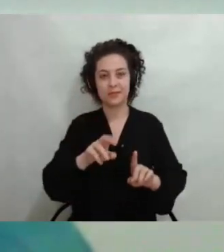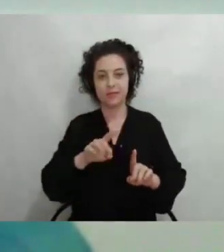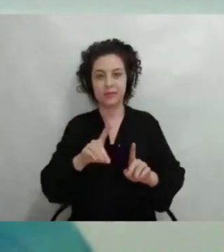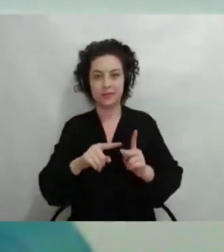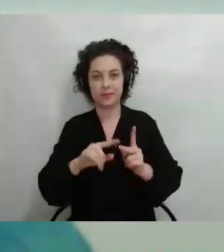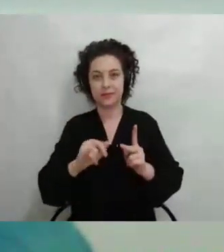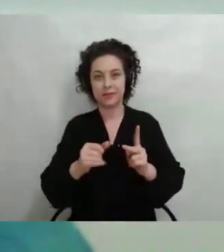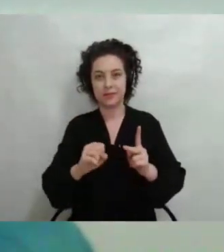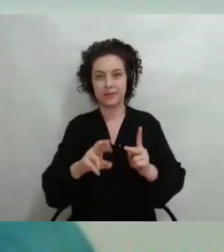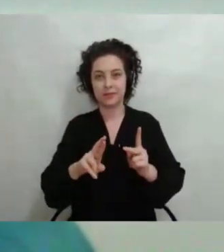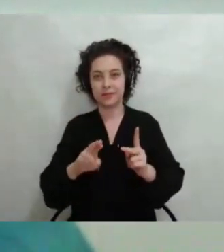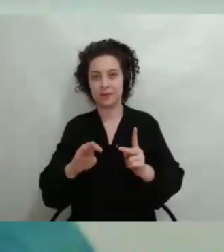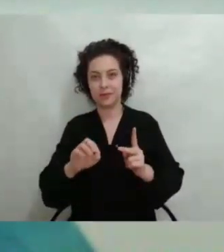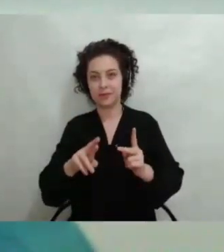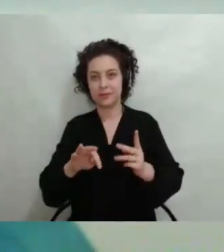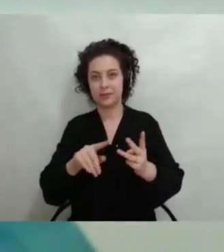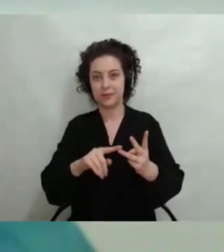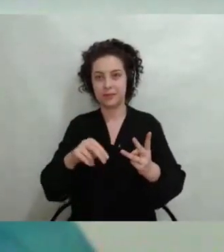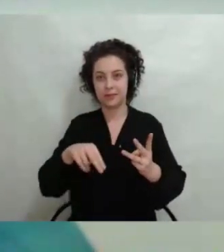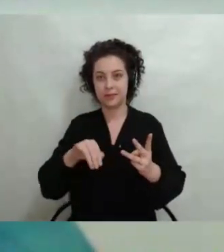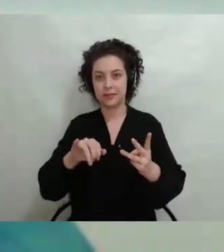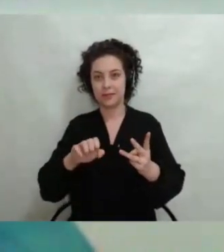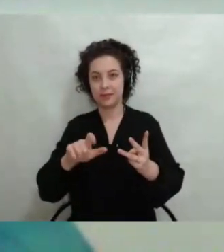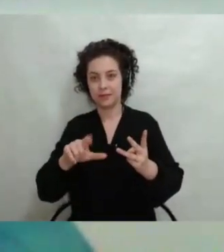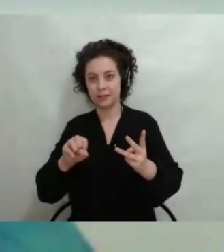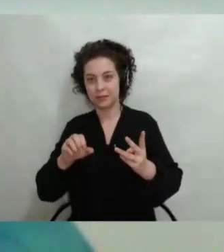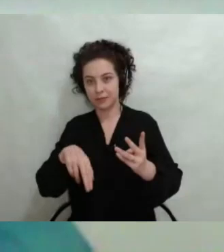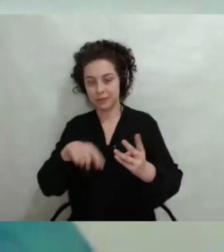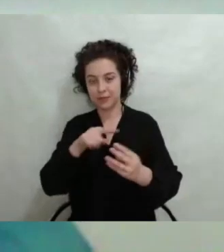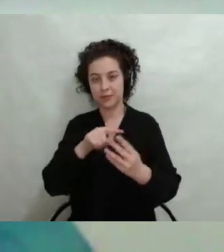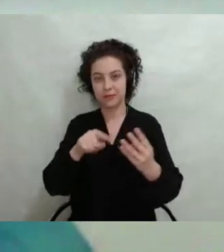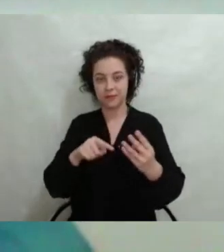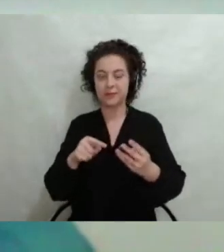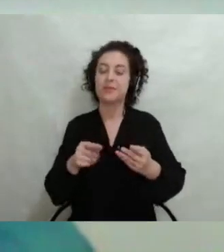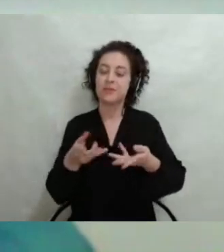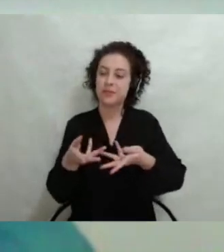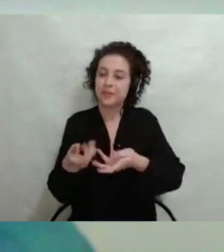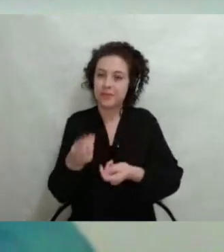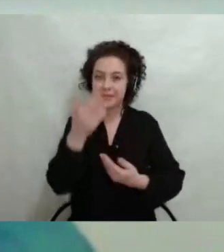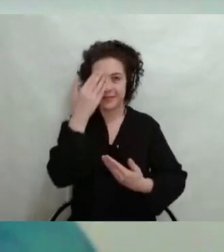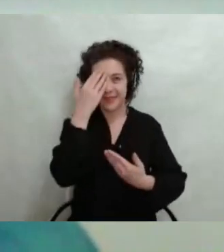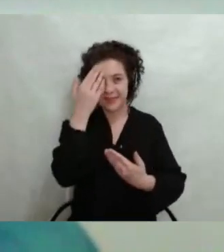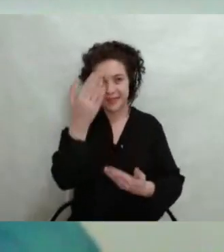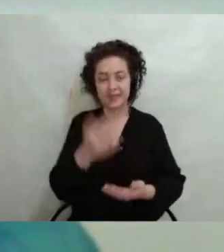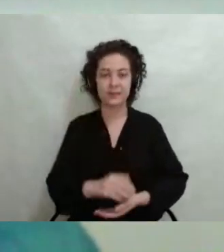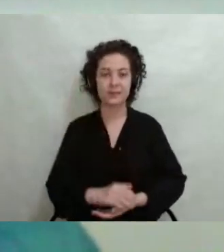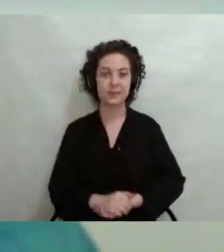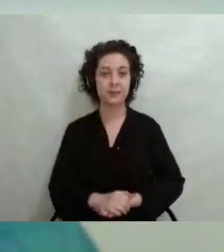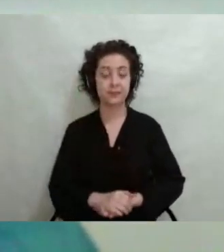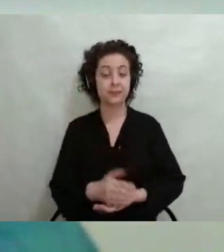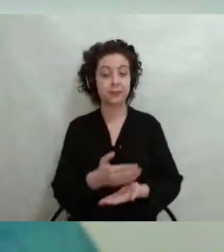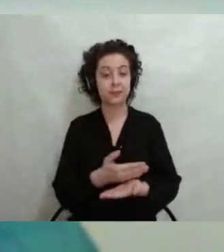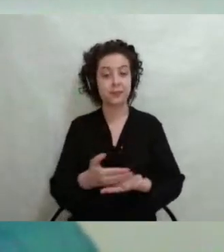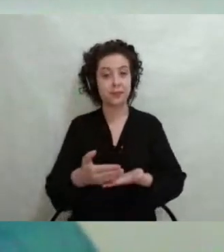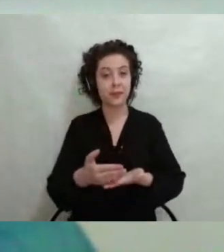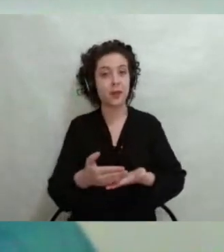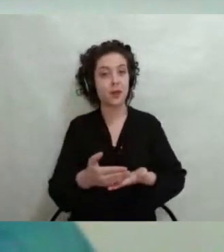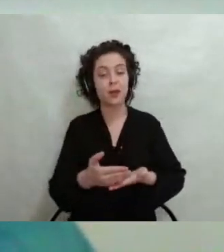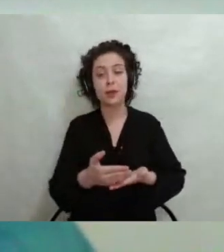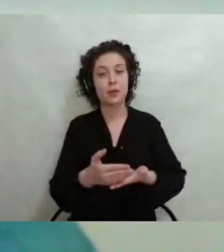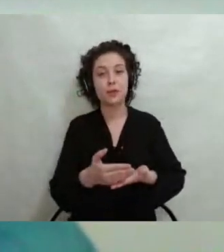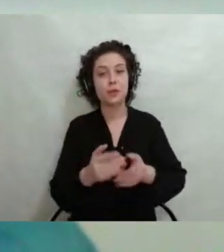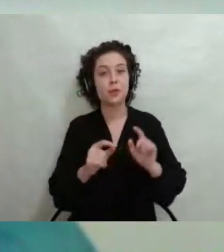também agradeço especialmente o convite. E eu gostaria de começar registrando a satisfação de